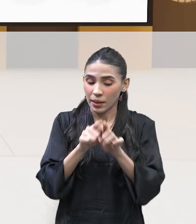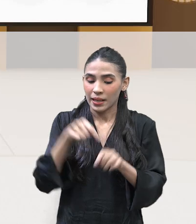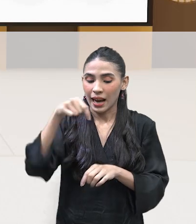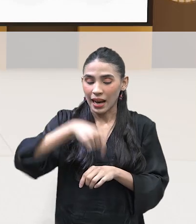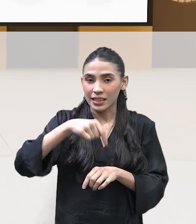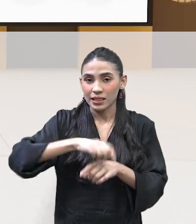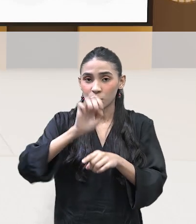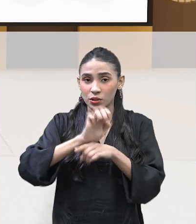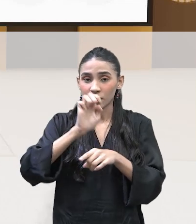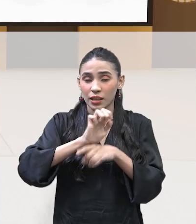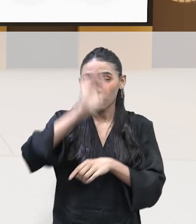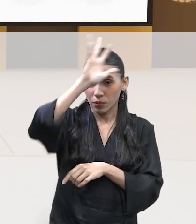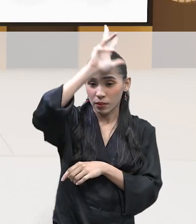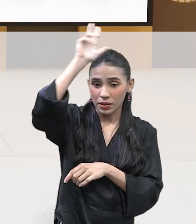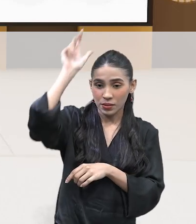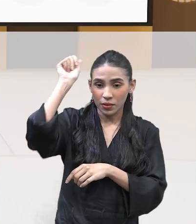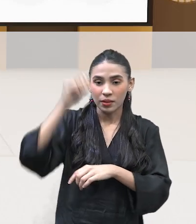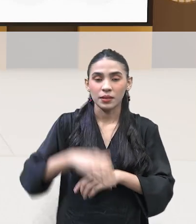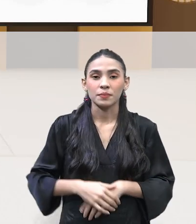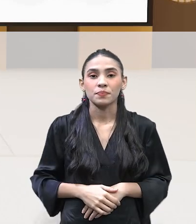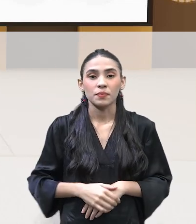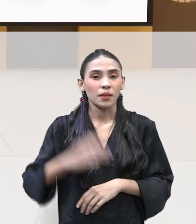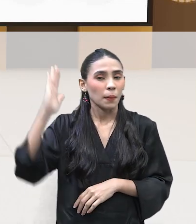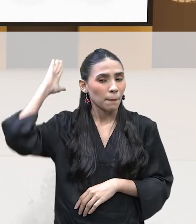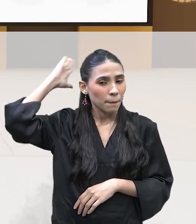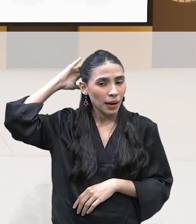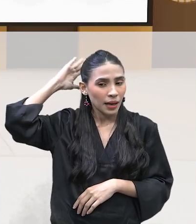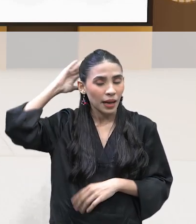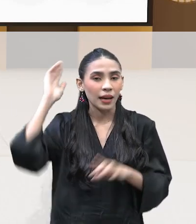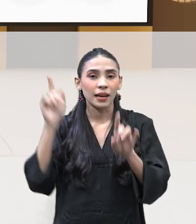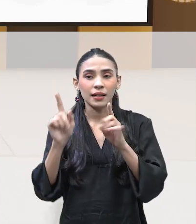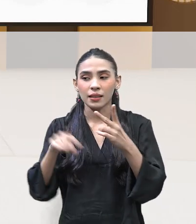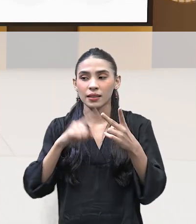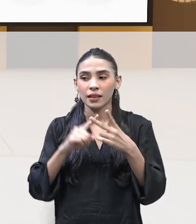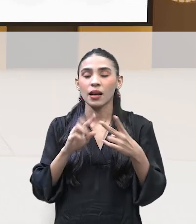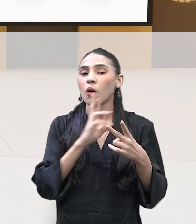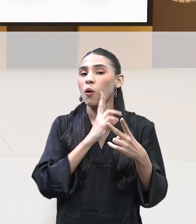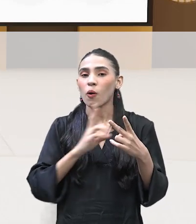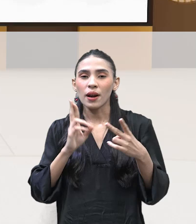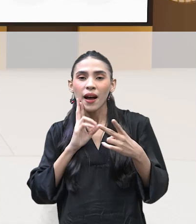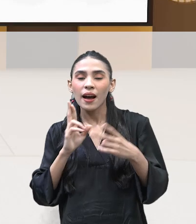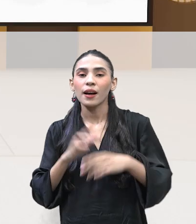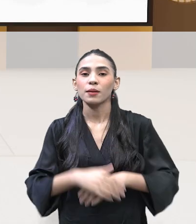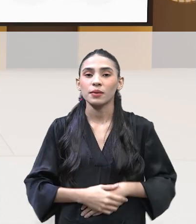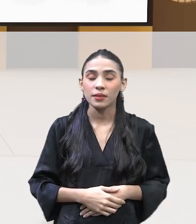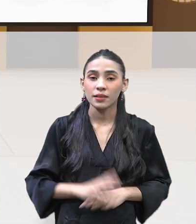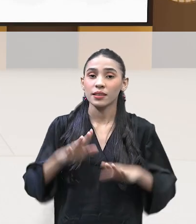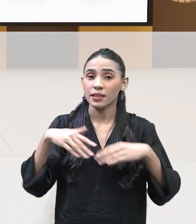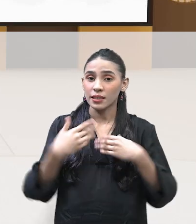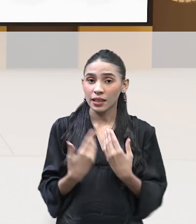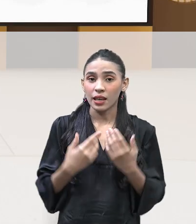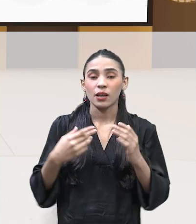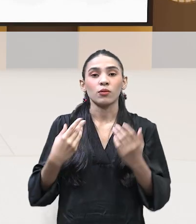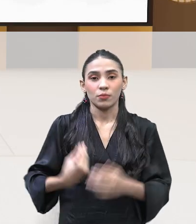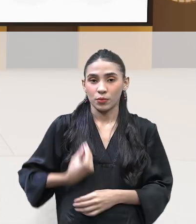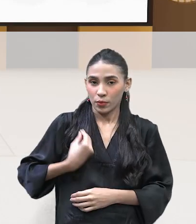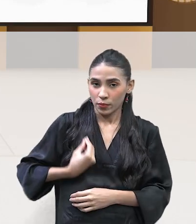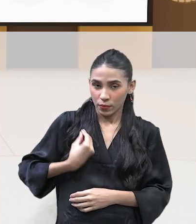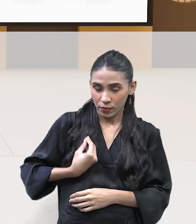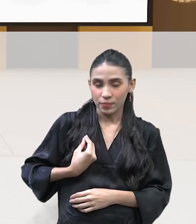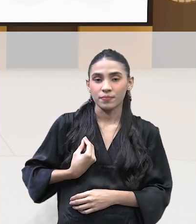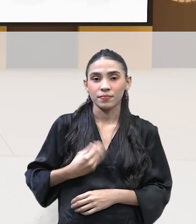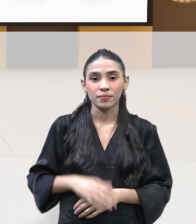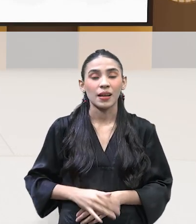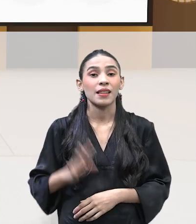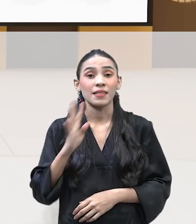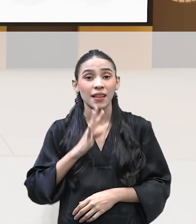região amazônica, lá por parte do Pará, Roraima. Então, faz parte da nossa vivência. Sim. Então,